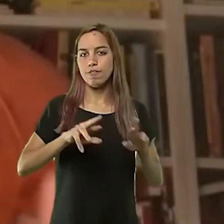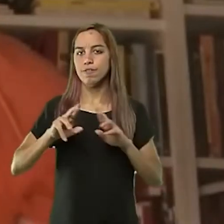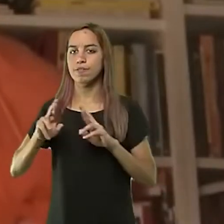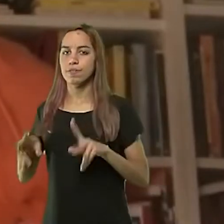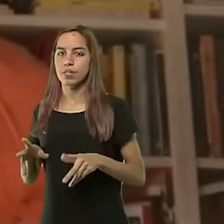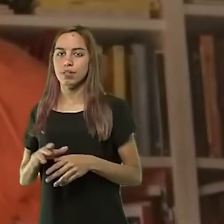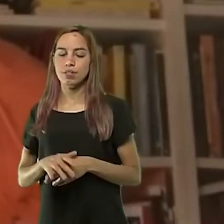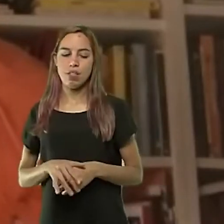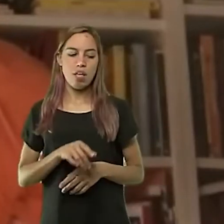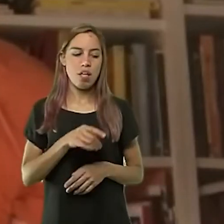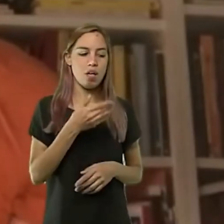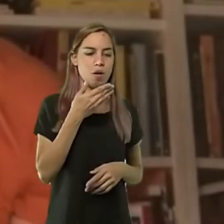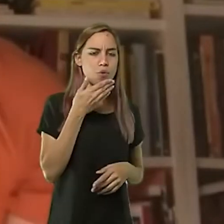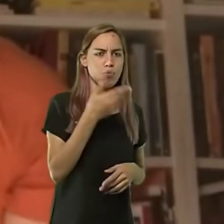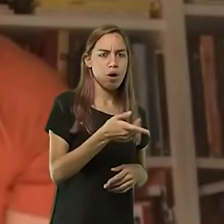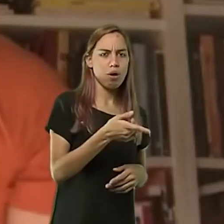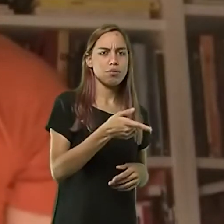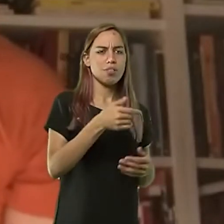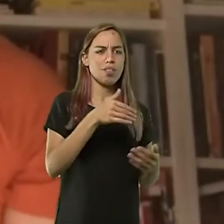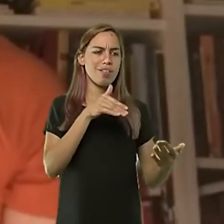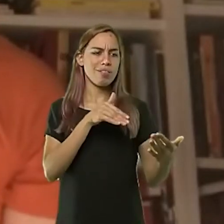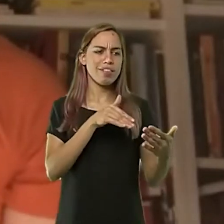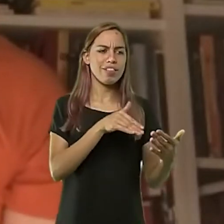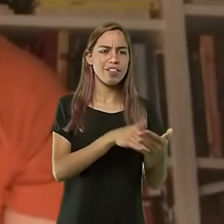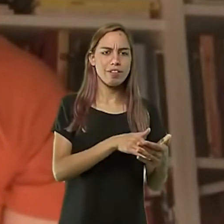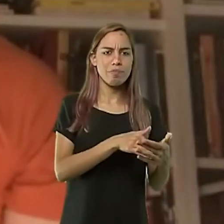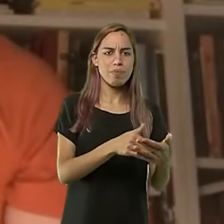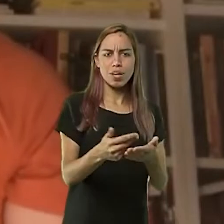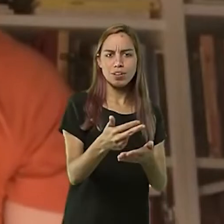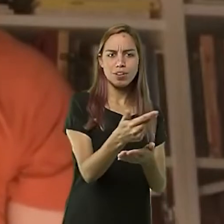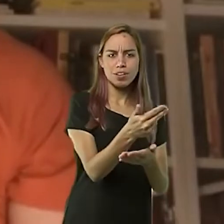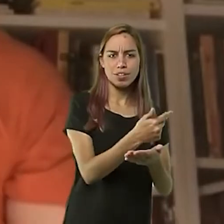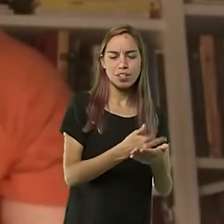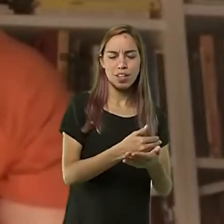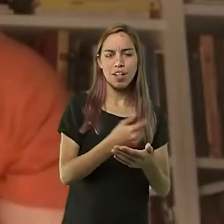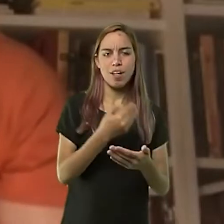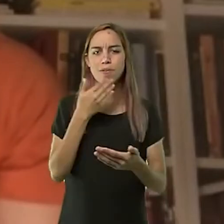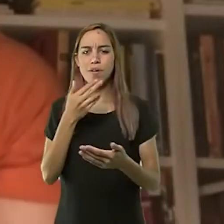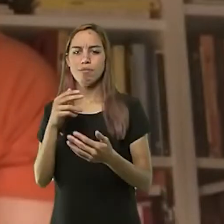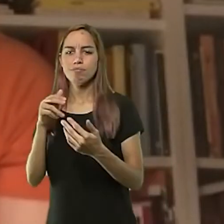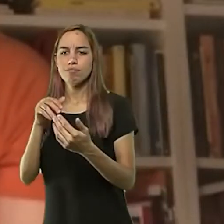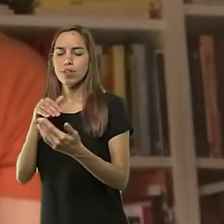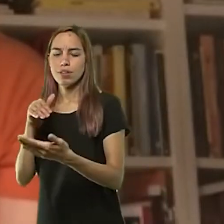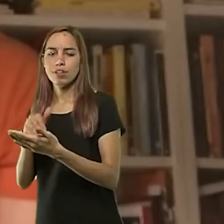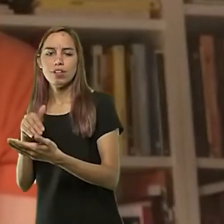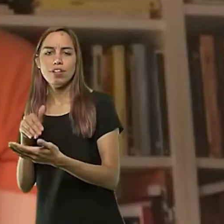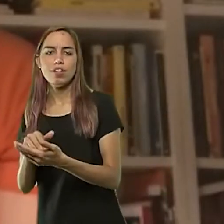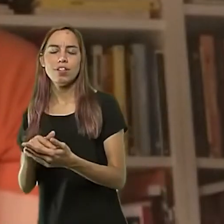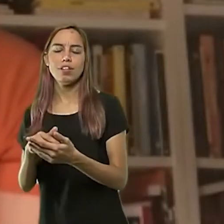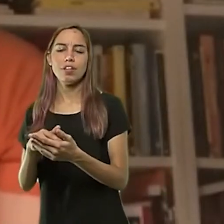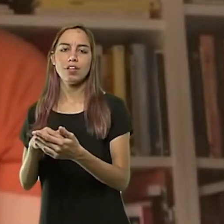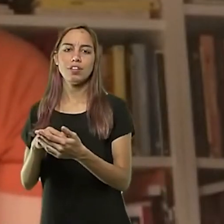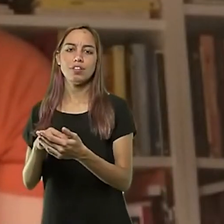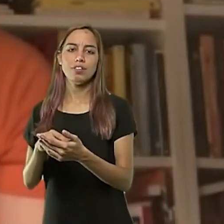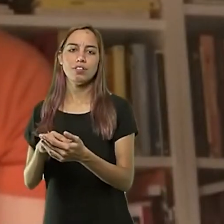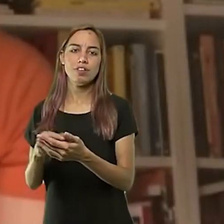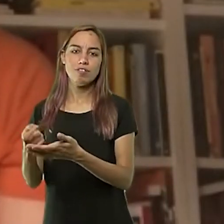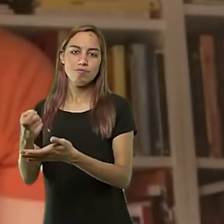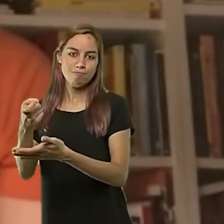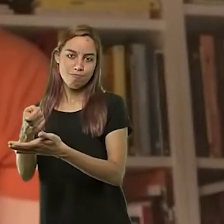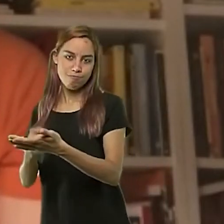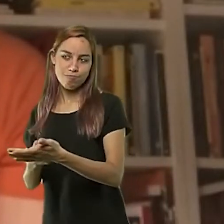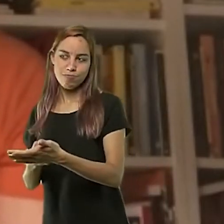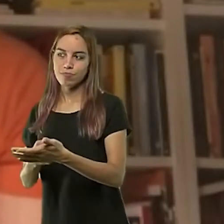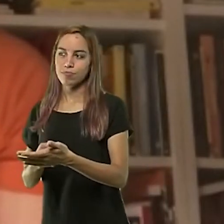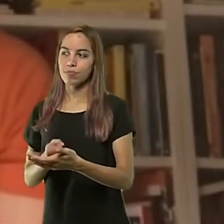os limites dessa mesma arte, etc. Porque se eu compreender isso muito bem, não